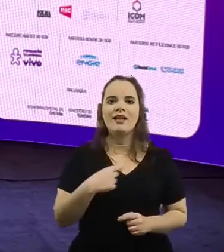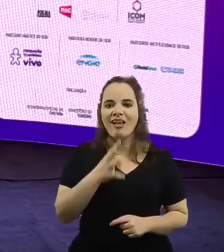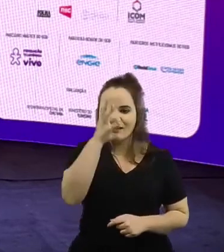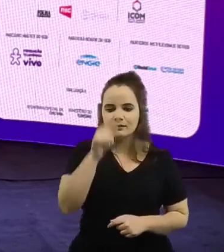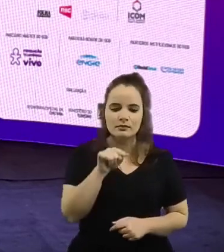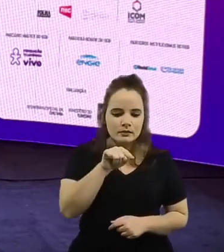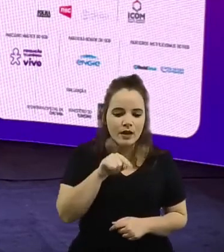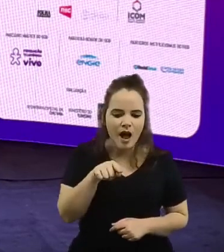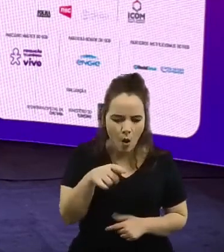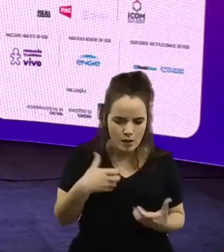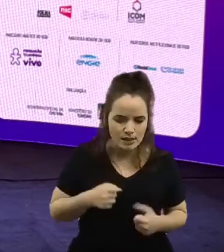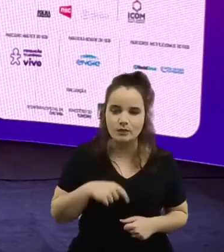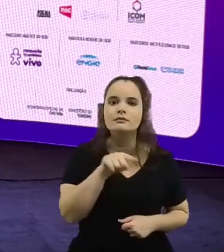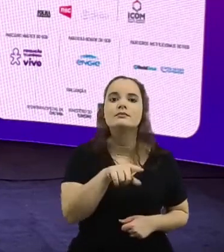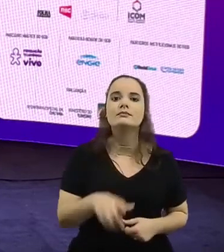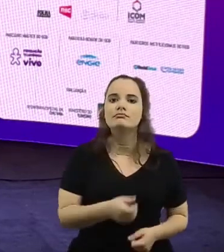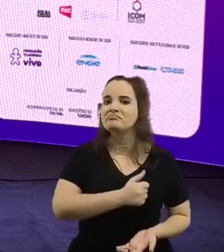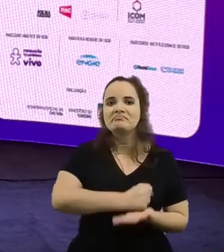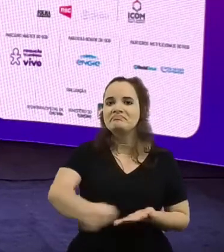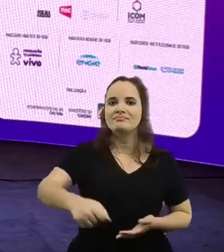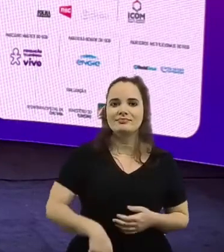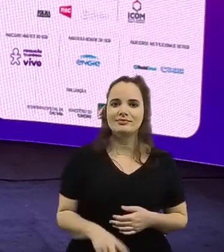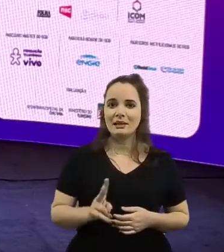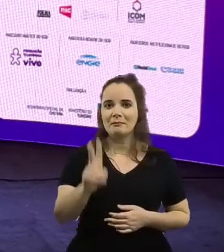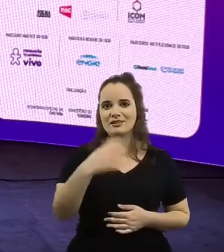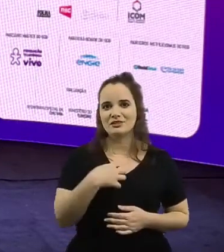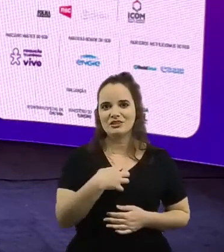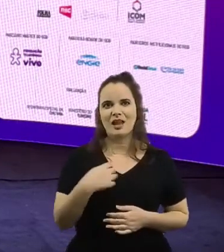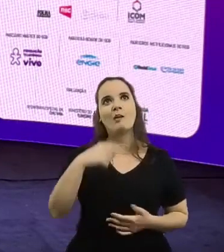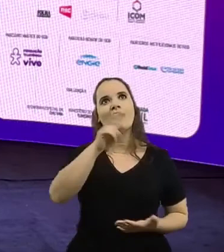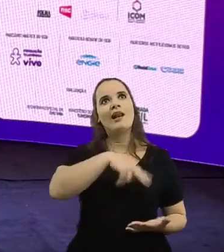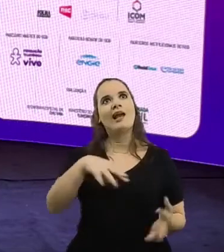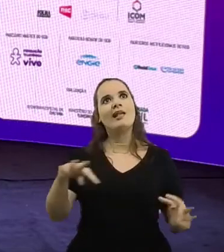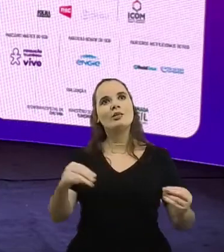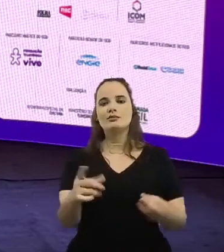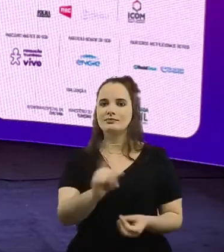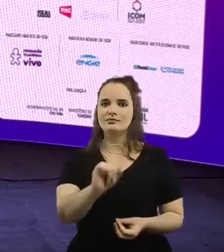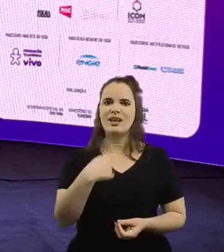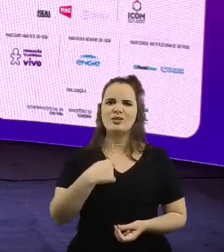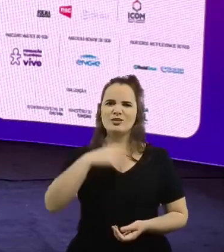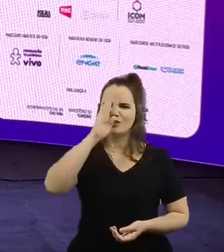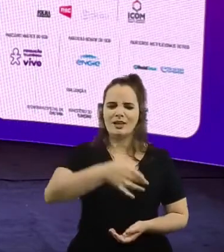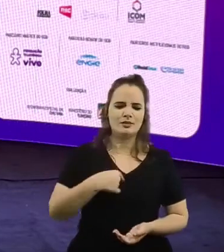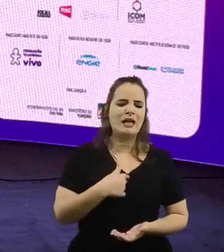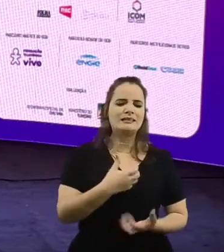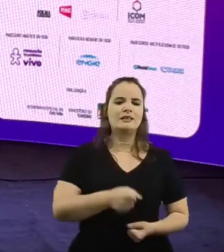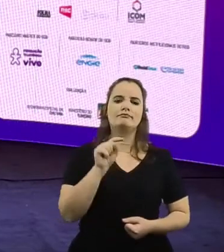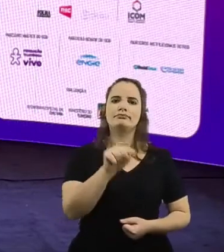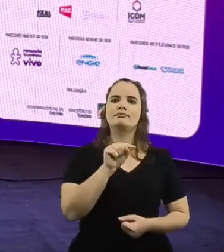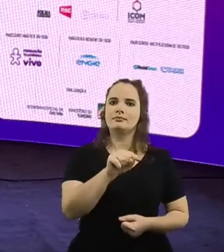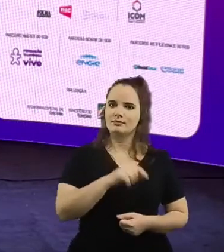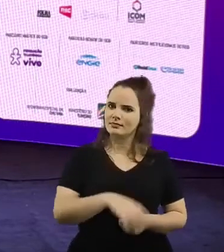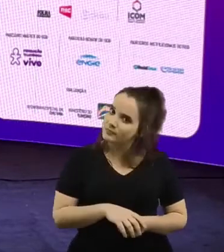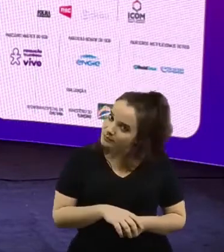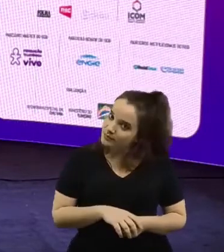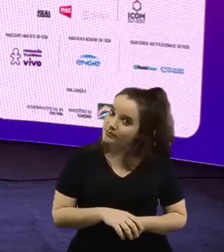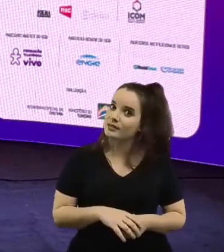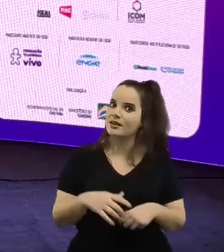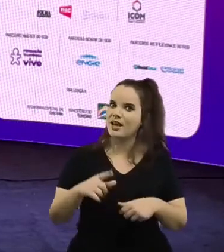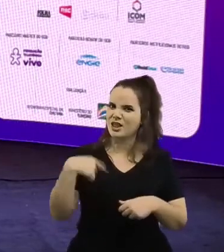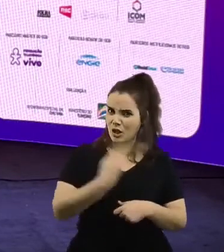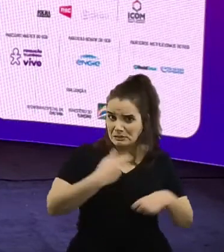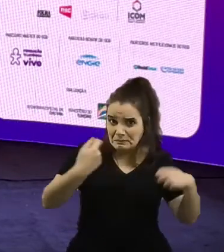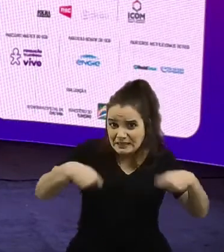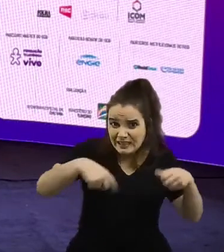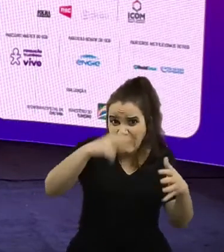ler, né? Mas isso é um problema nosso? Será que a gente deveria estar lendo tudo isso? Será que a gente está